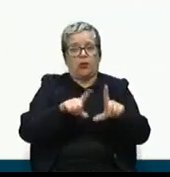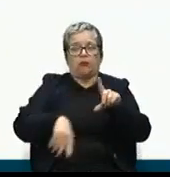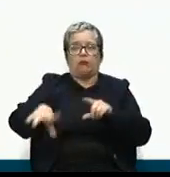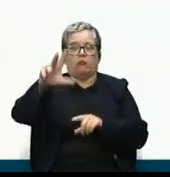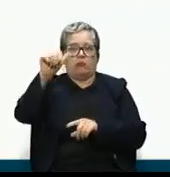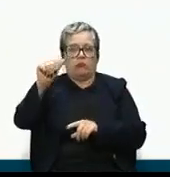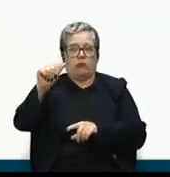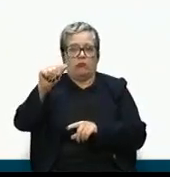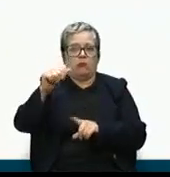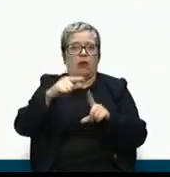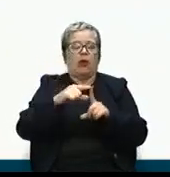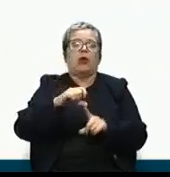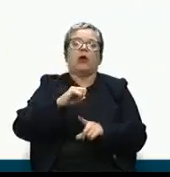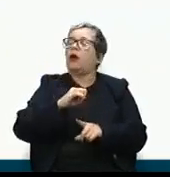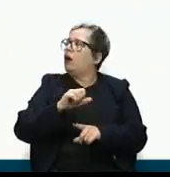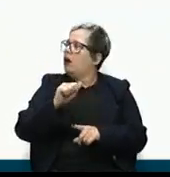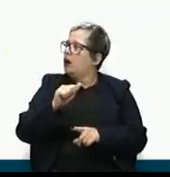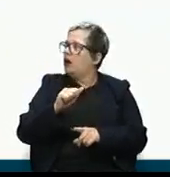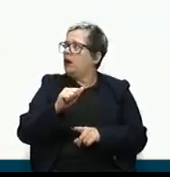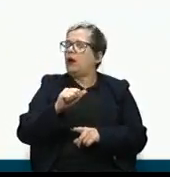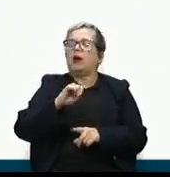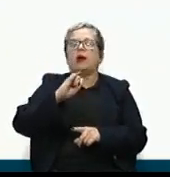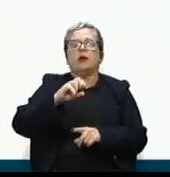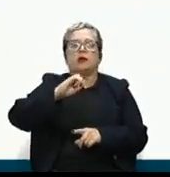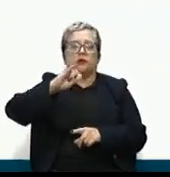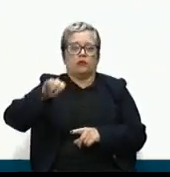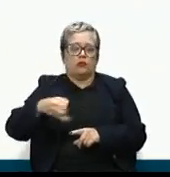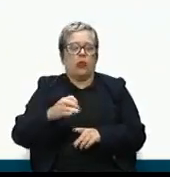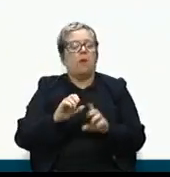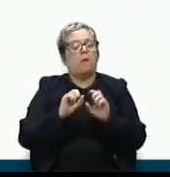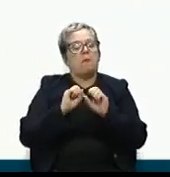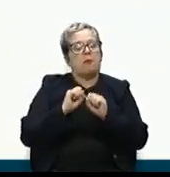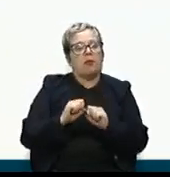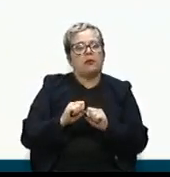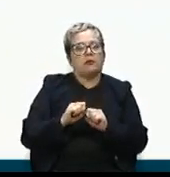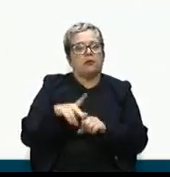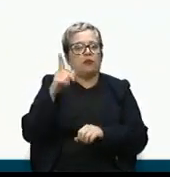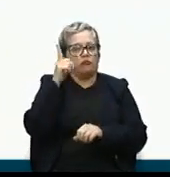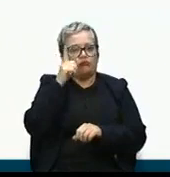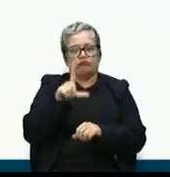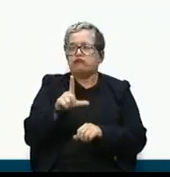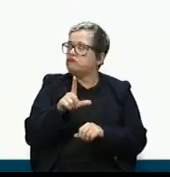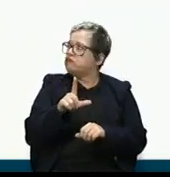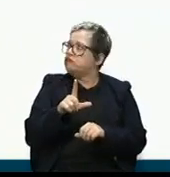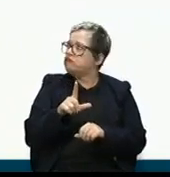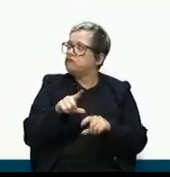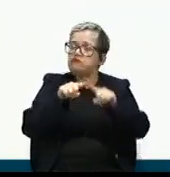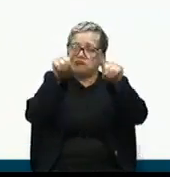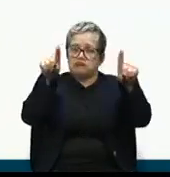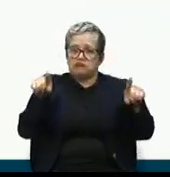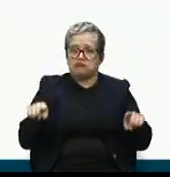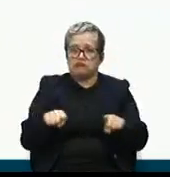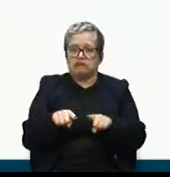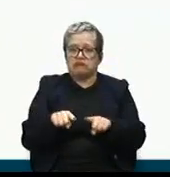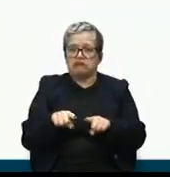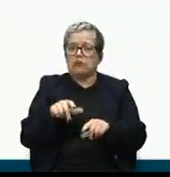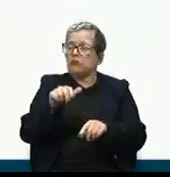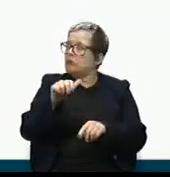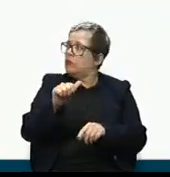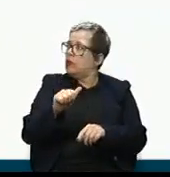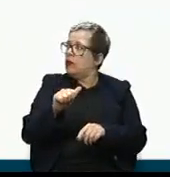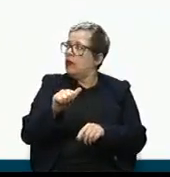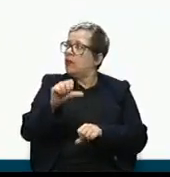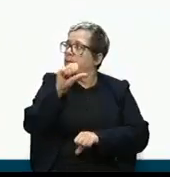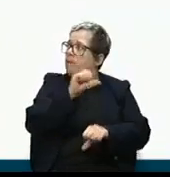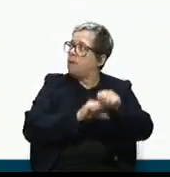do tipo A e J, M por N, pode ser uma matriz A transposta,